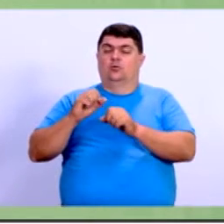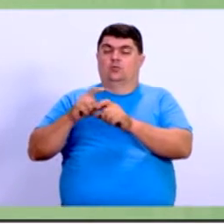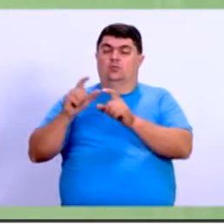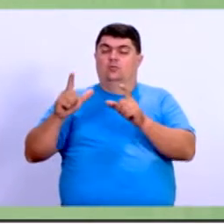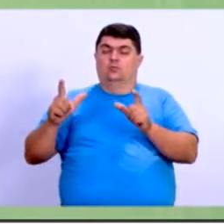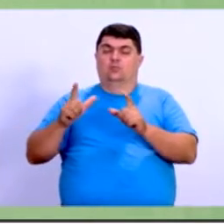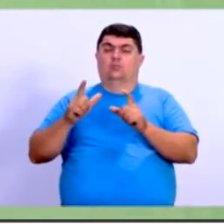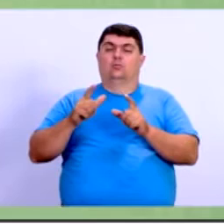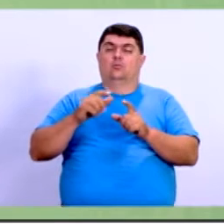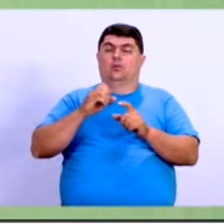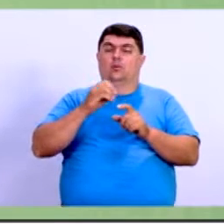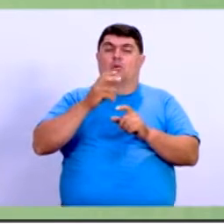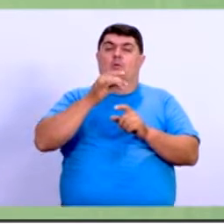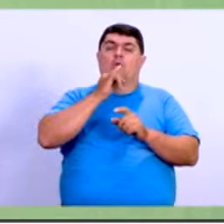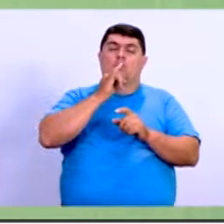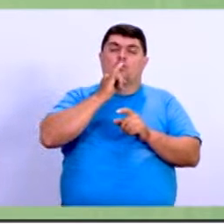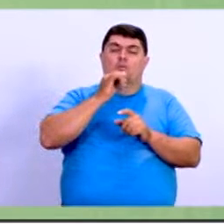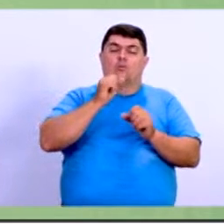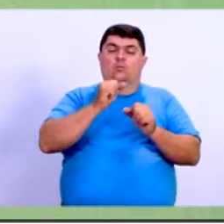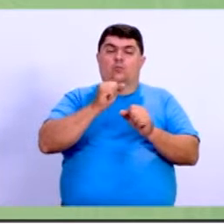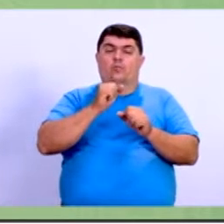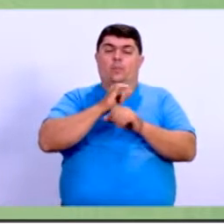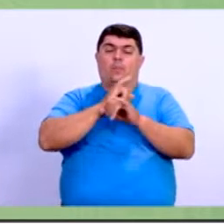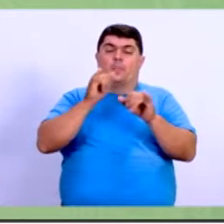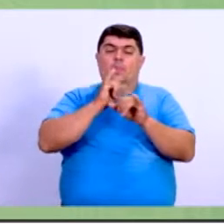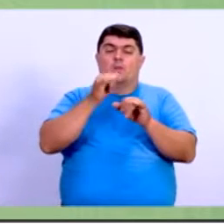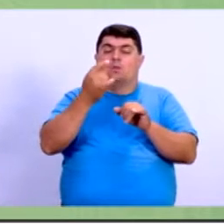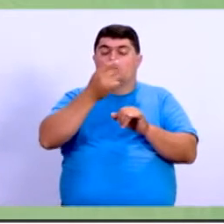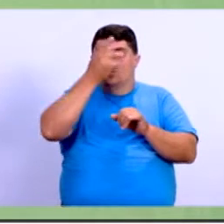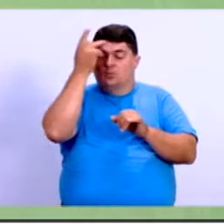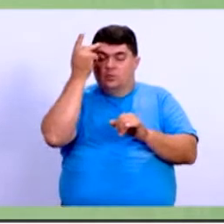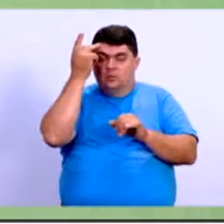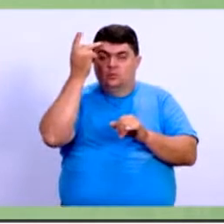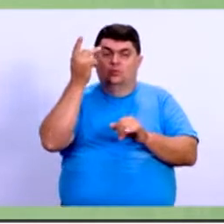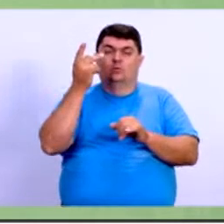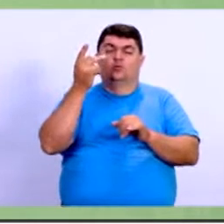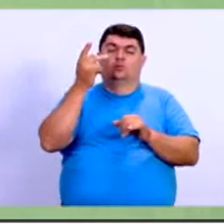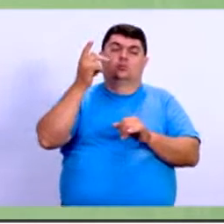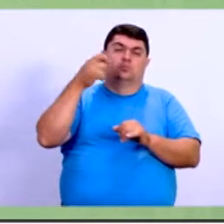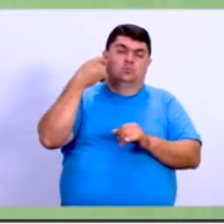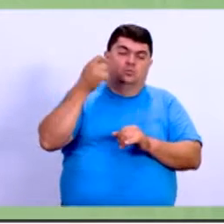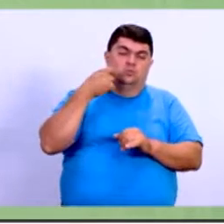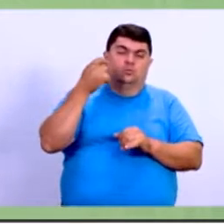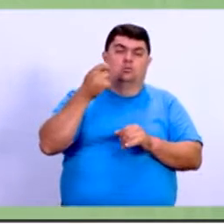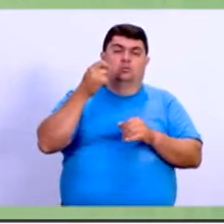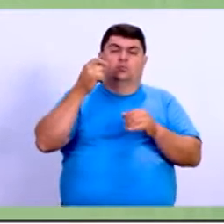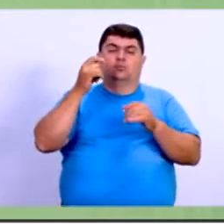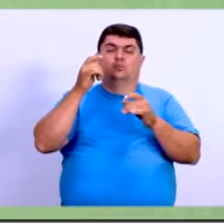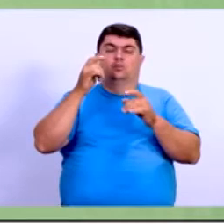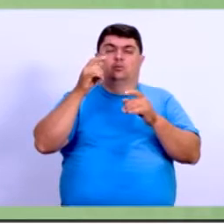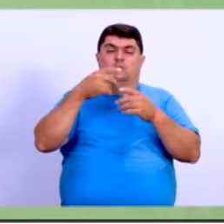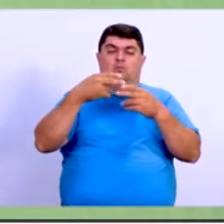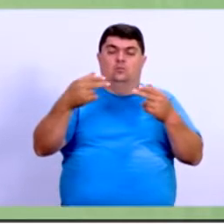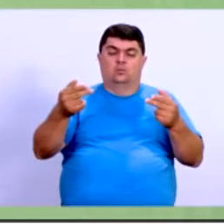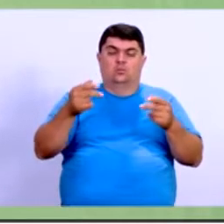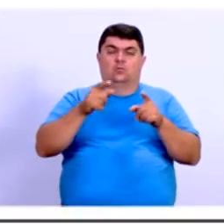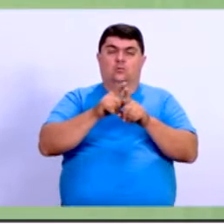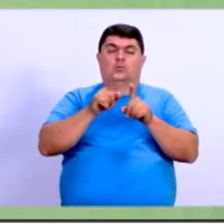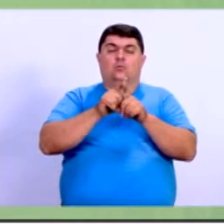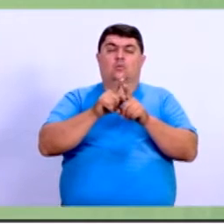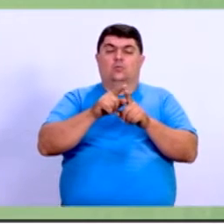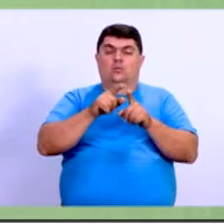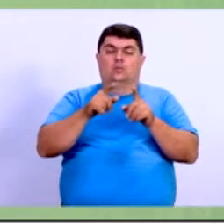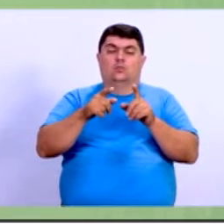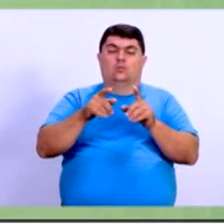mensagem para uma pessoa, para um ator, para um objeto e também mandar para outro ao mesmo